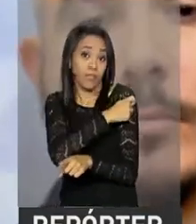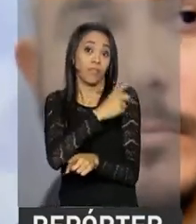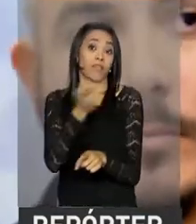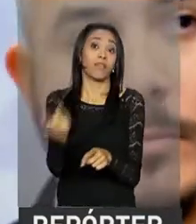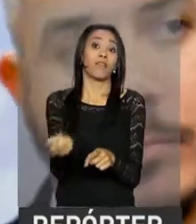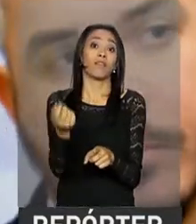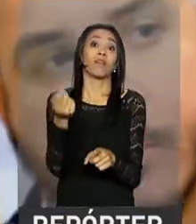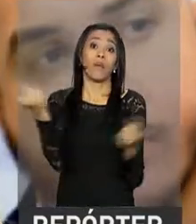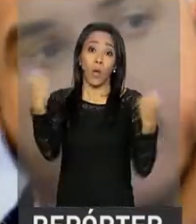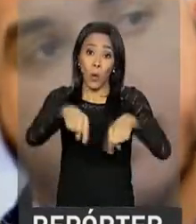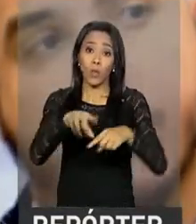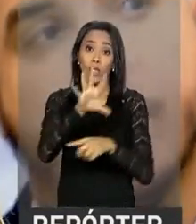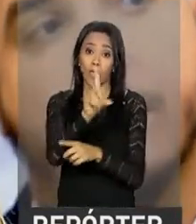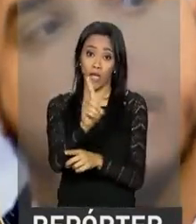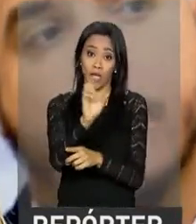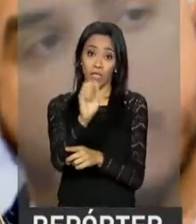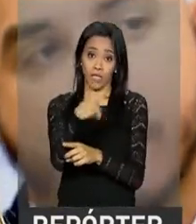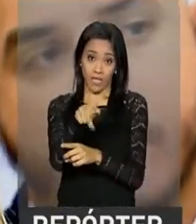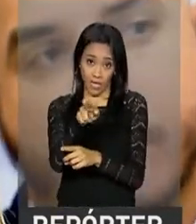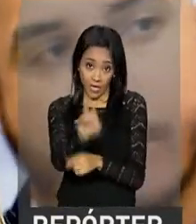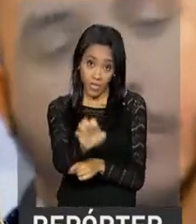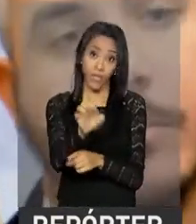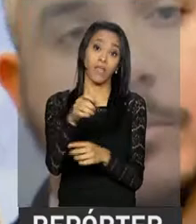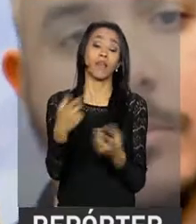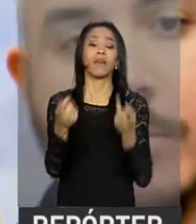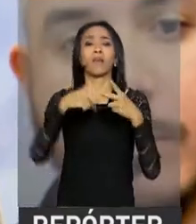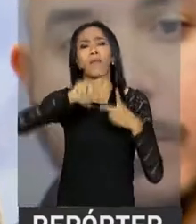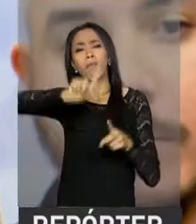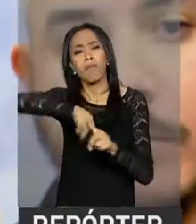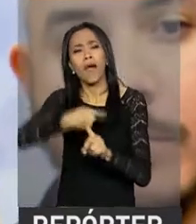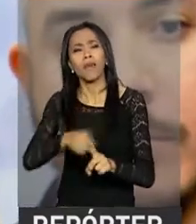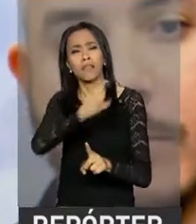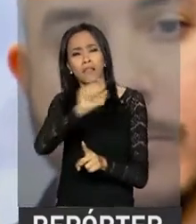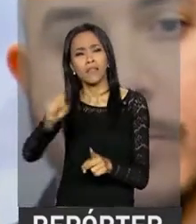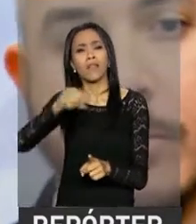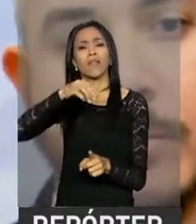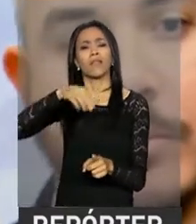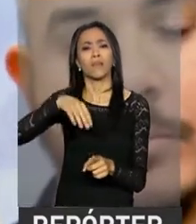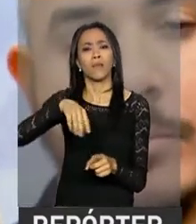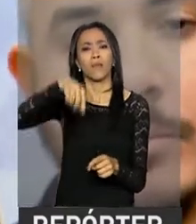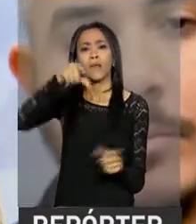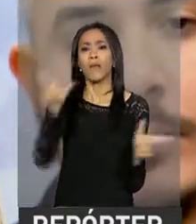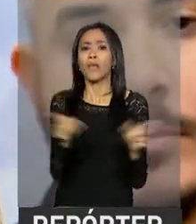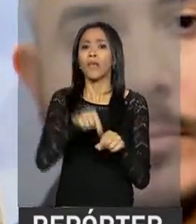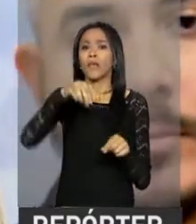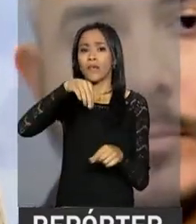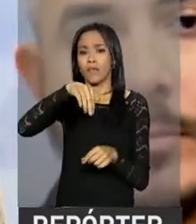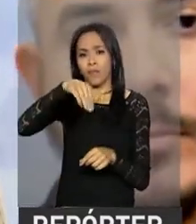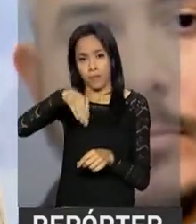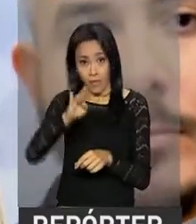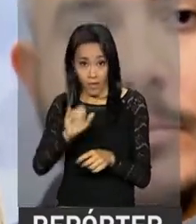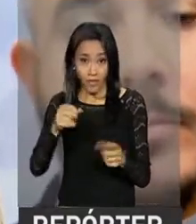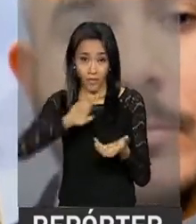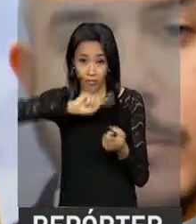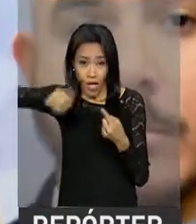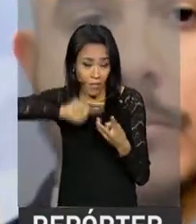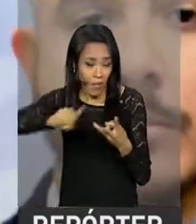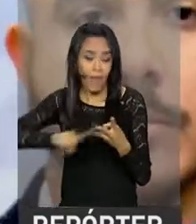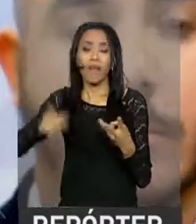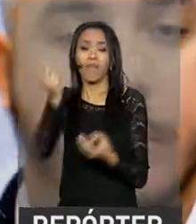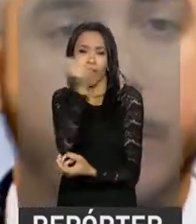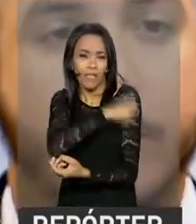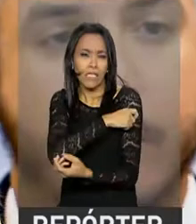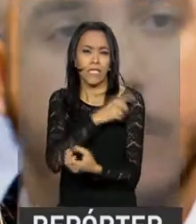Saúde, mais 100 do BNDES, mais 100 milhões do Ministério da Ciência e Tecnologia. Já está em teste em humanos a vacina da